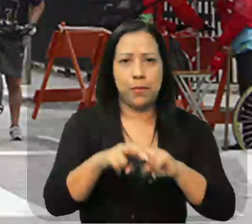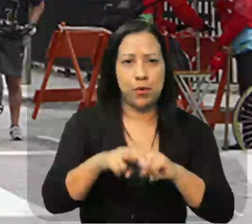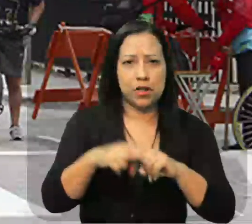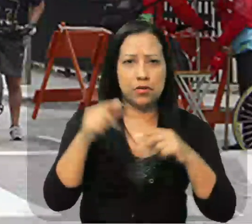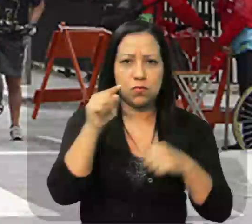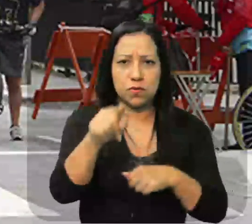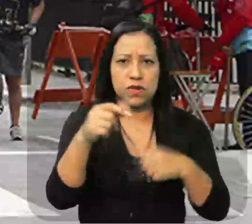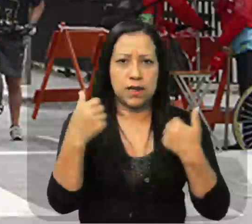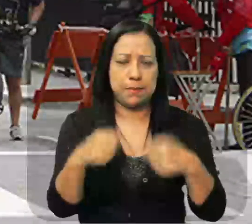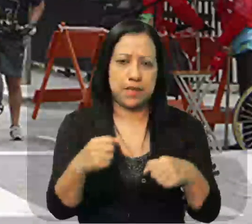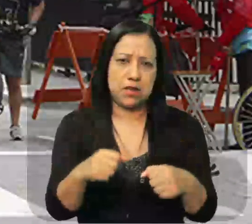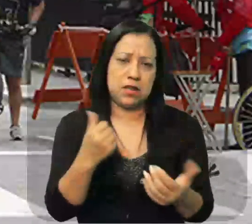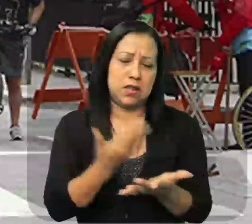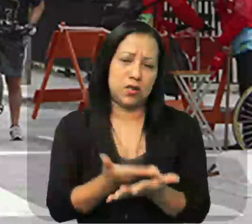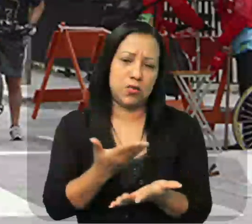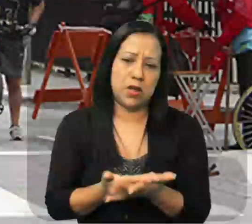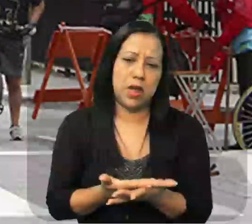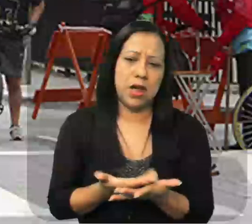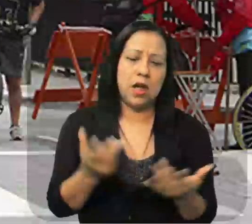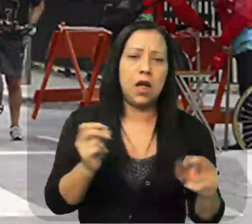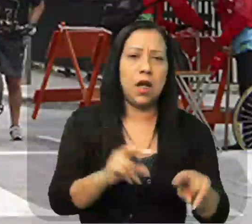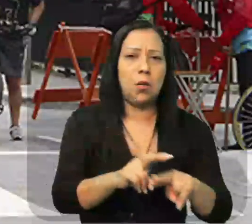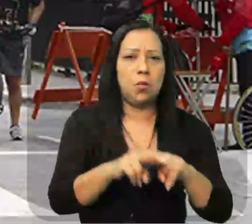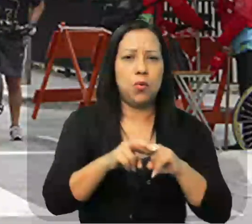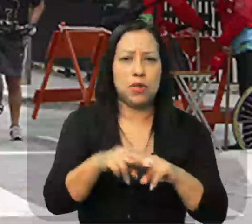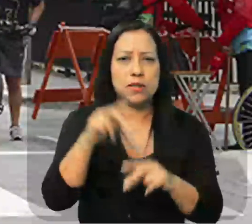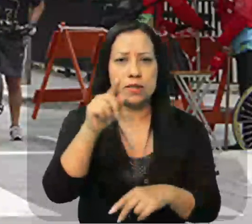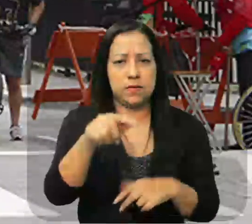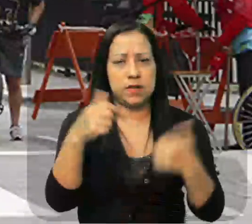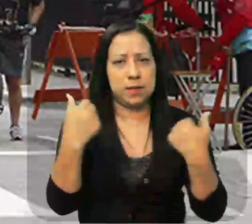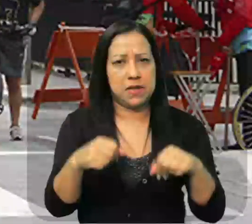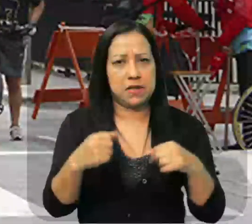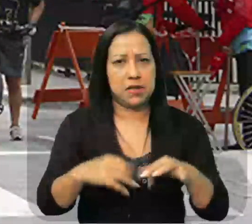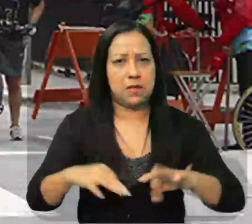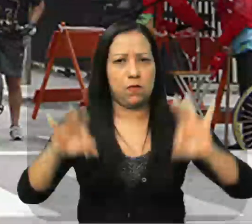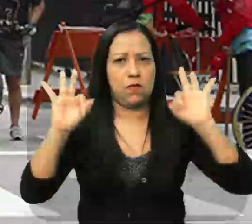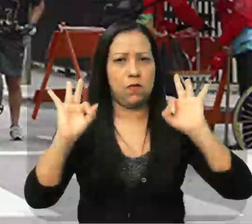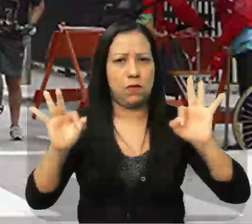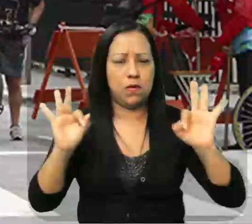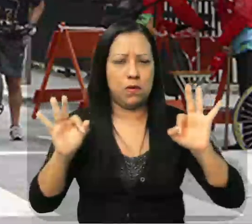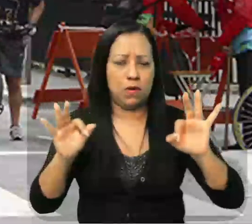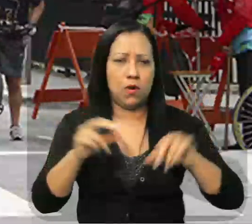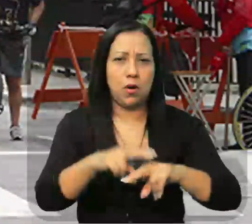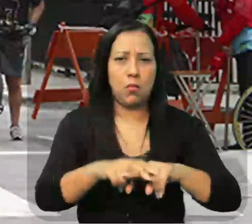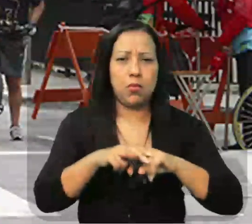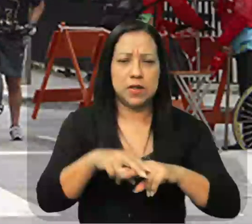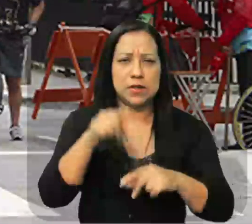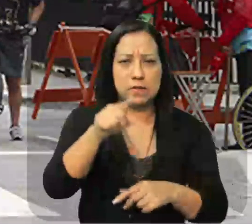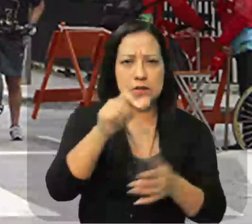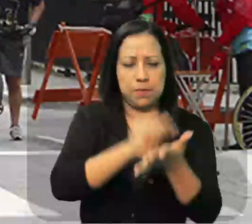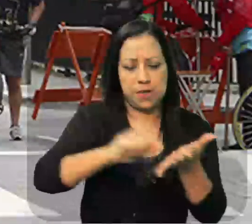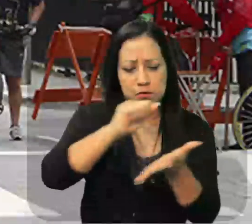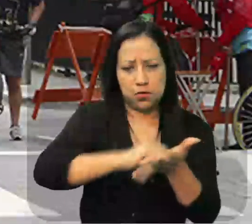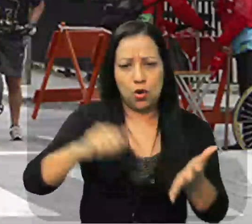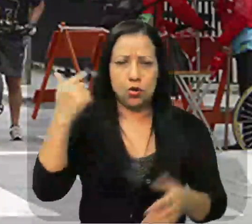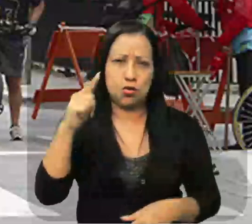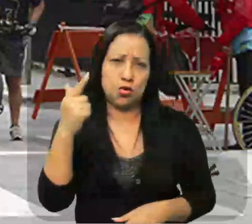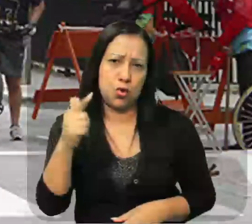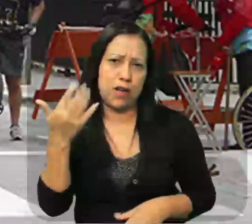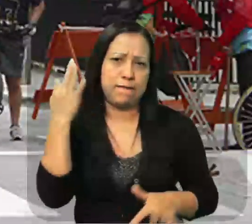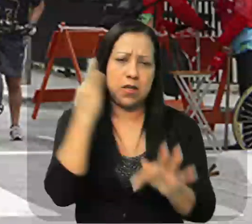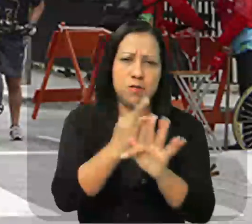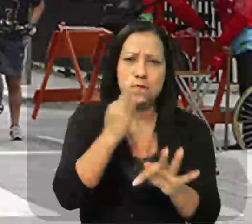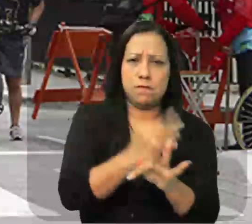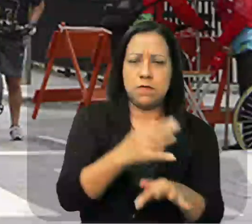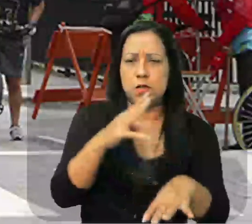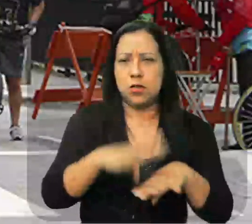fazendo pensar. Pois é. Por isso que você tem que estudar, por isso que você tem que ficar top, Por